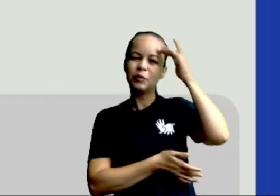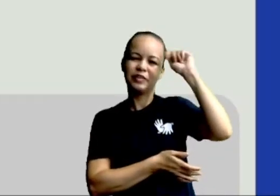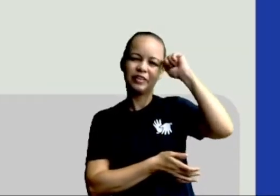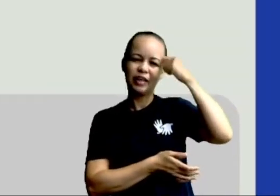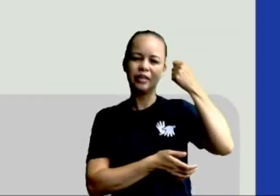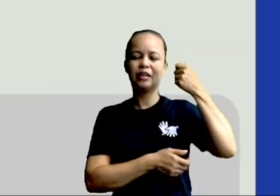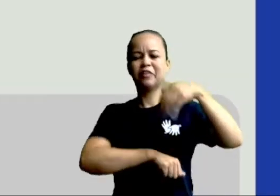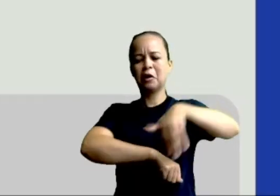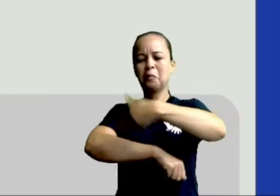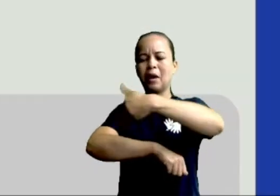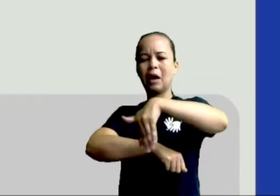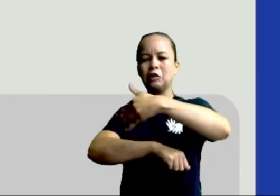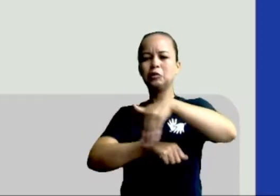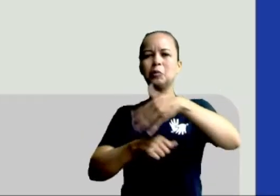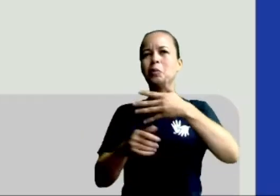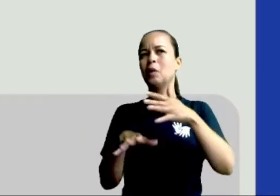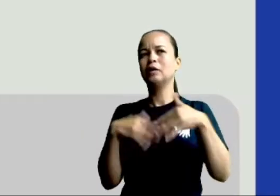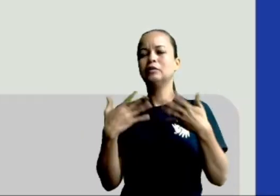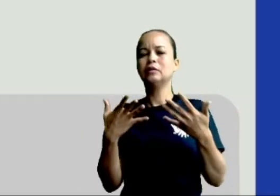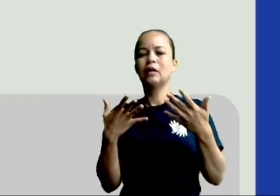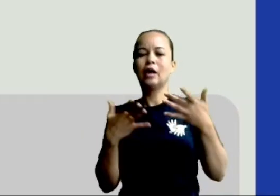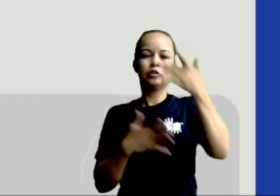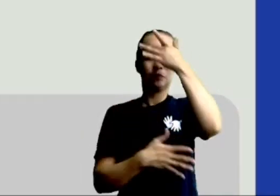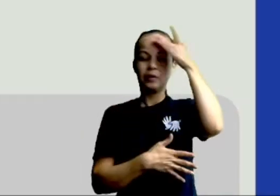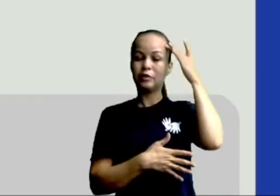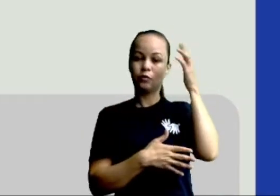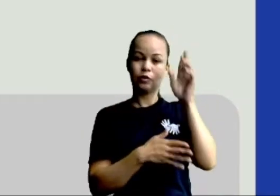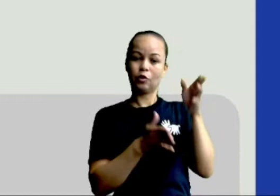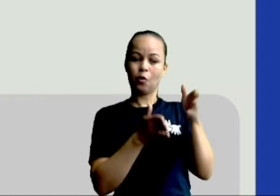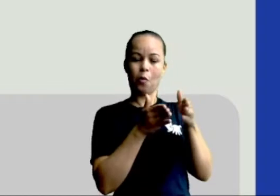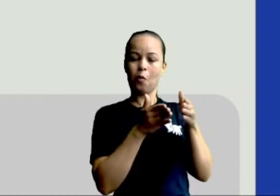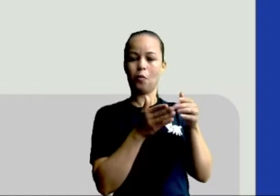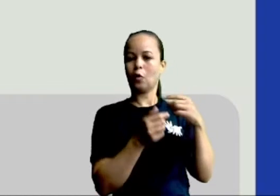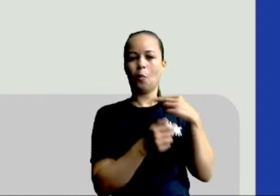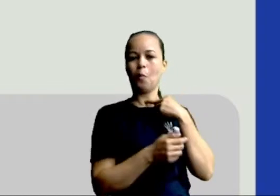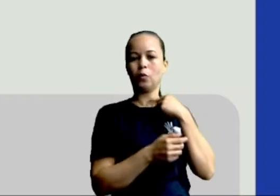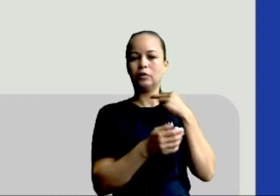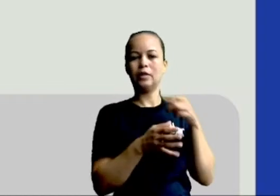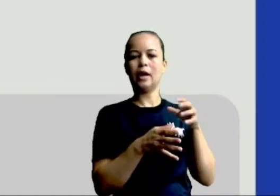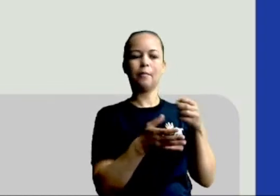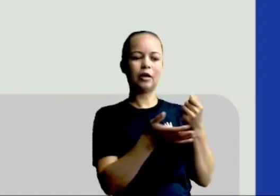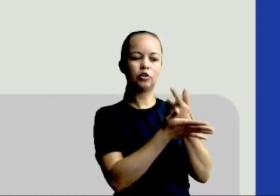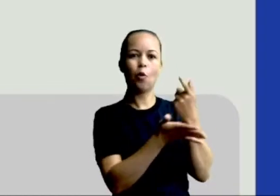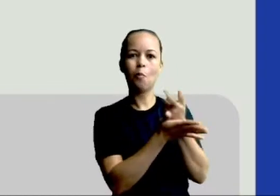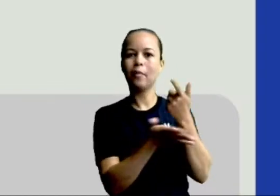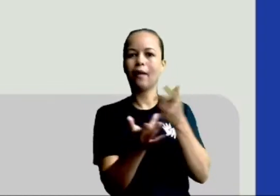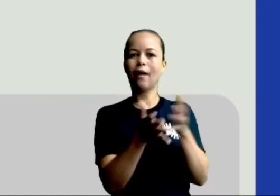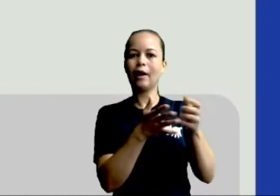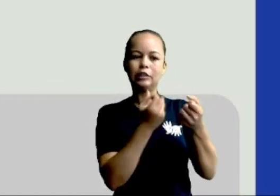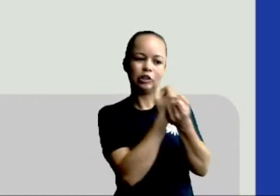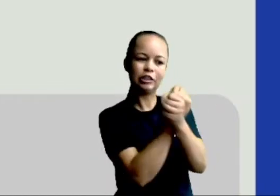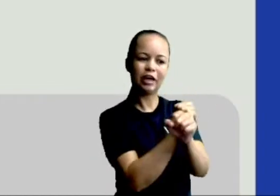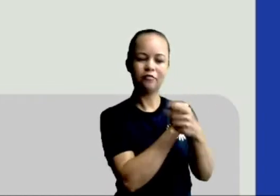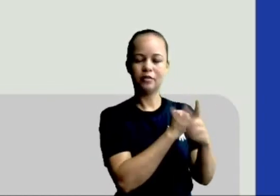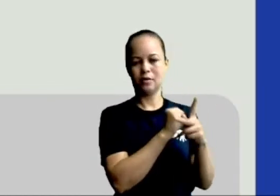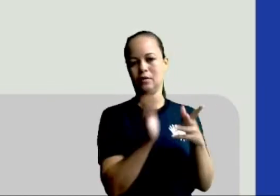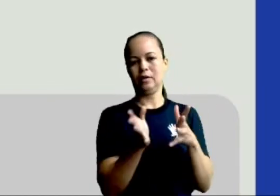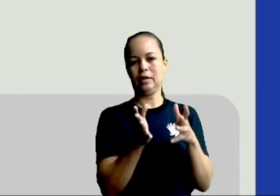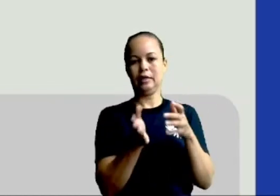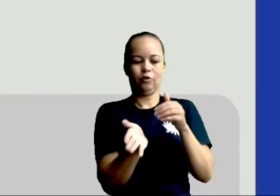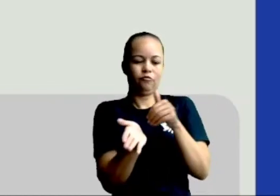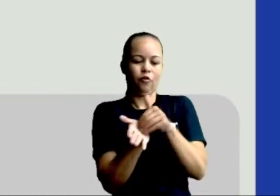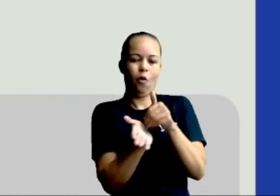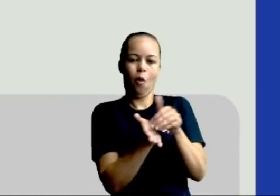ruas, praticamente, porque os senhores de engenho não podiam mais ter eles, não podiam mais escravizar eles. Então, eles foram colocados